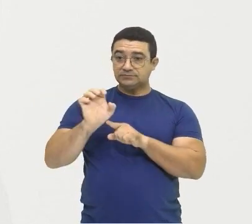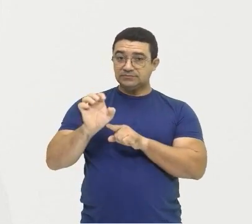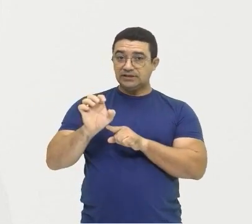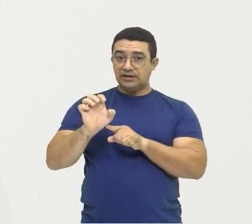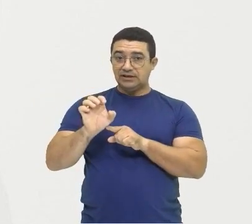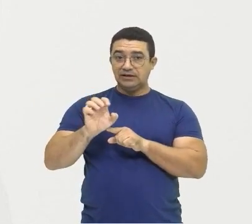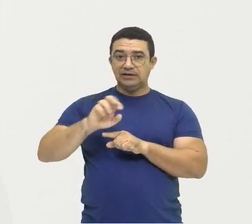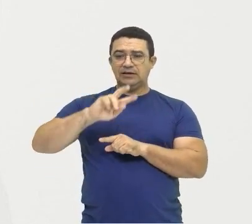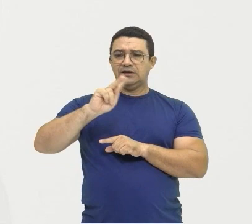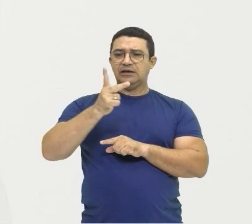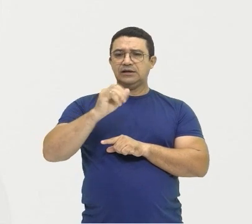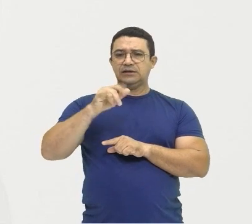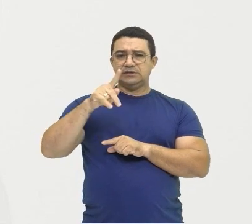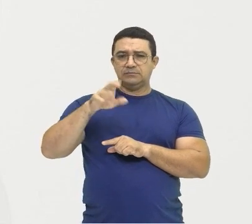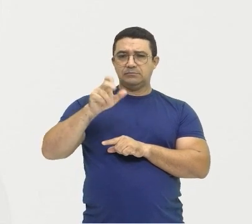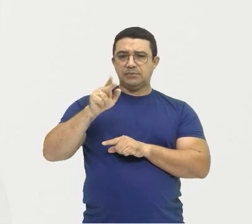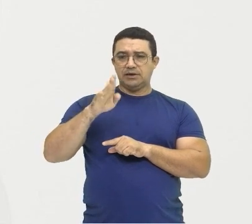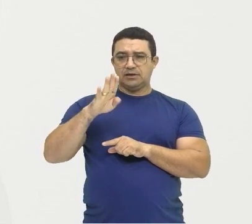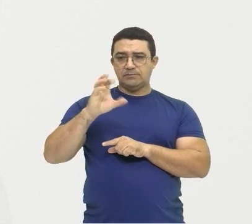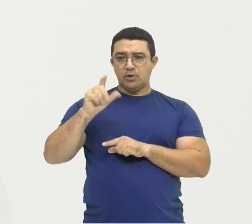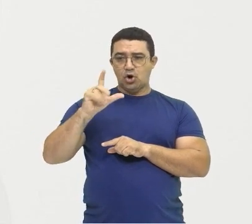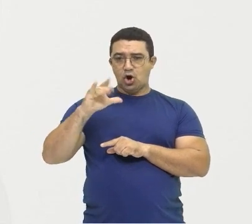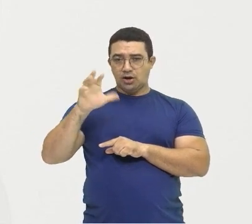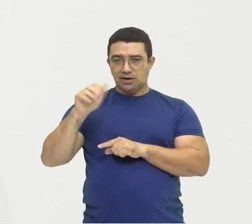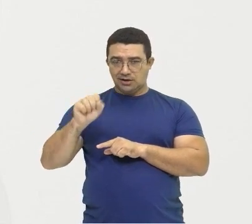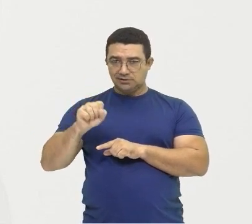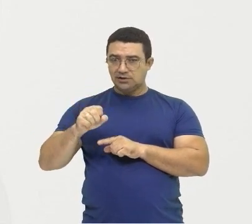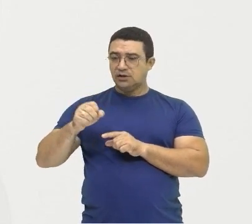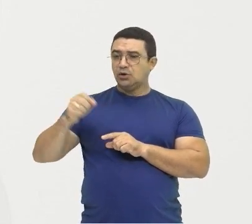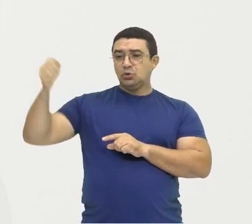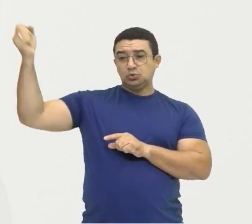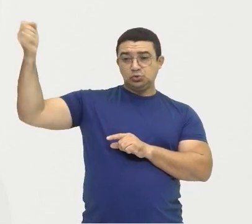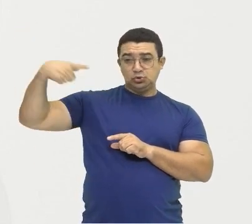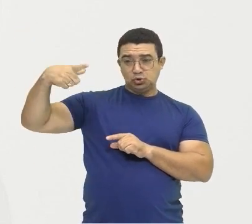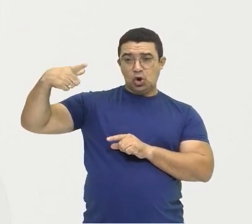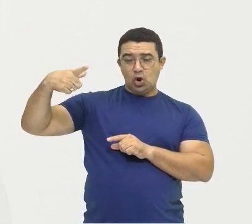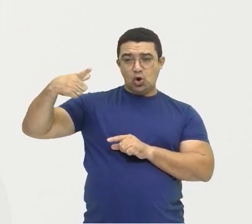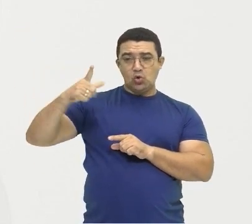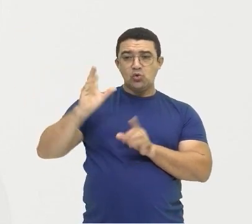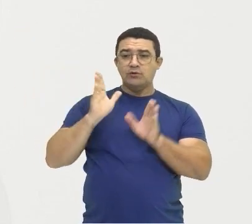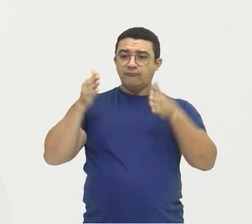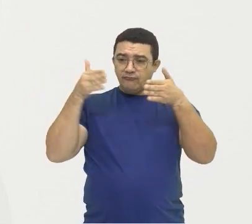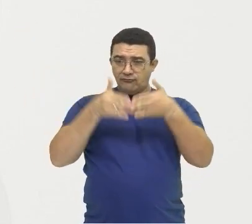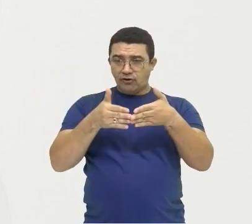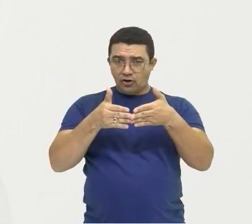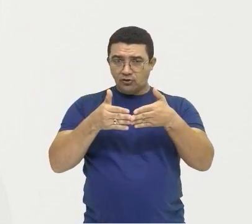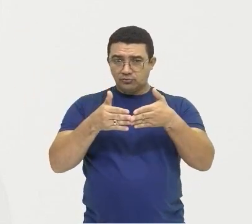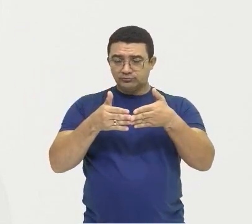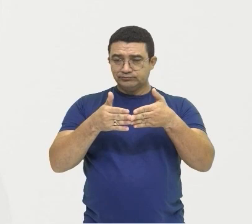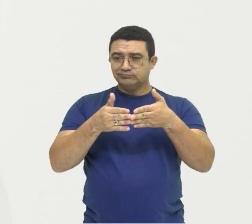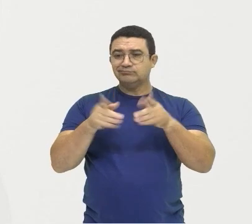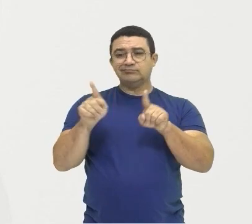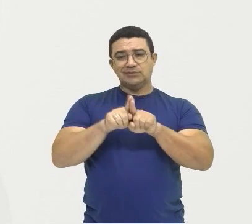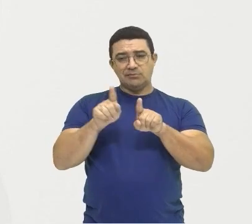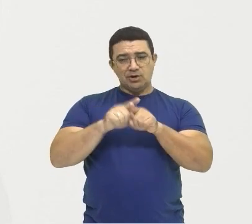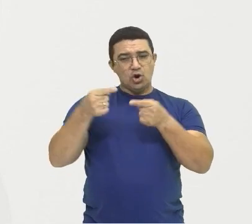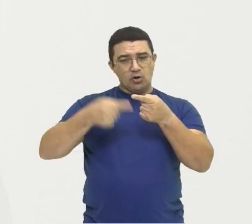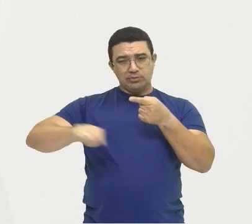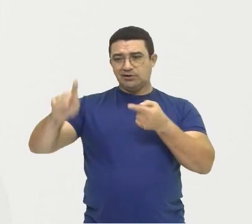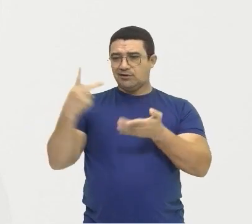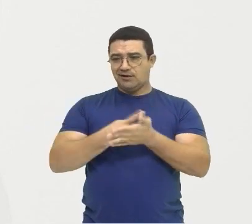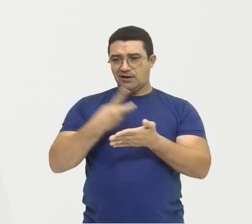é, a órbita não é hiperbólica, com o Sol localizado sobre o foco. Aí está errada também a letra